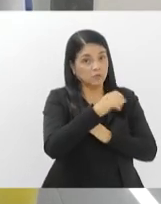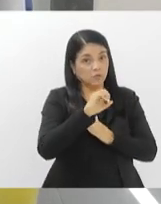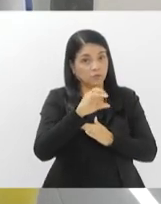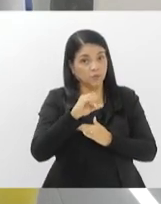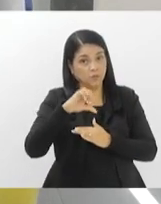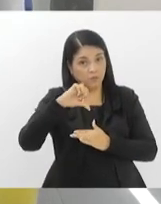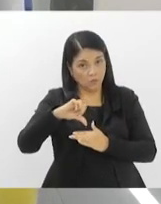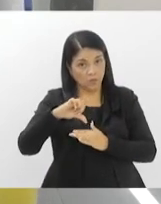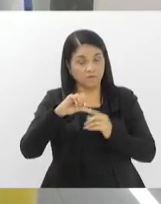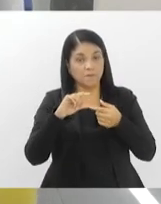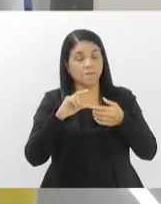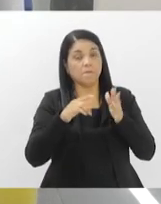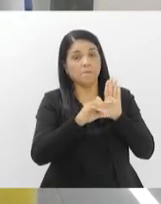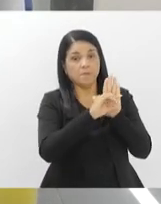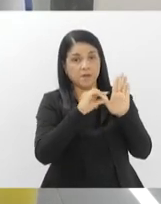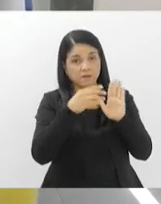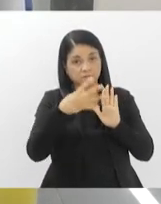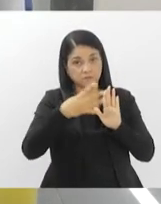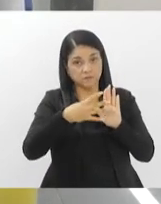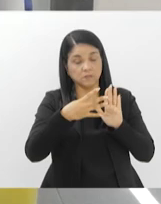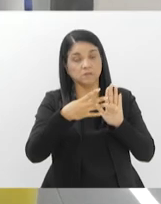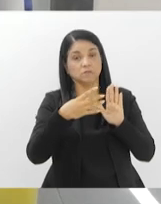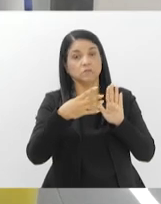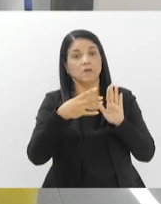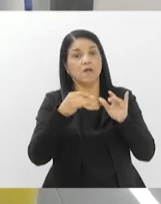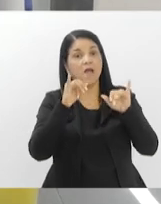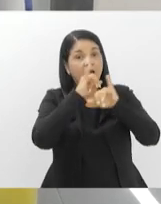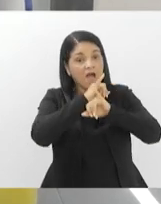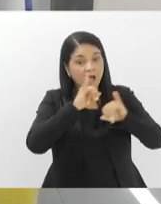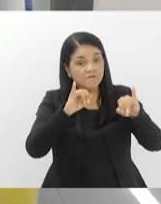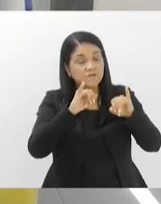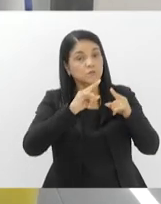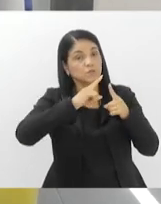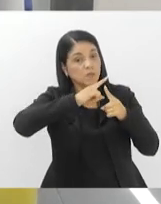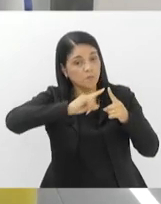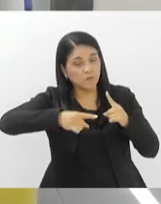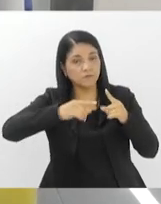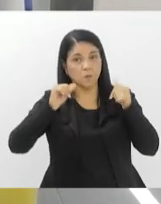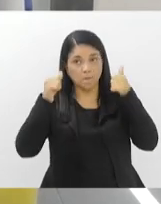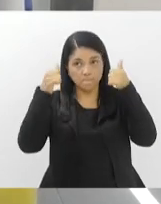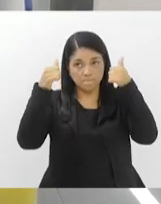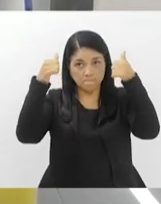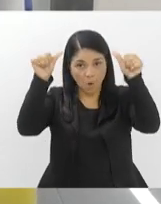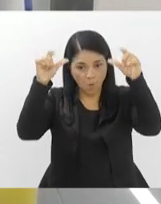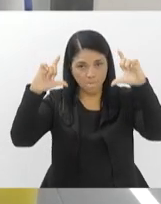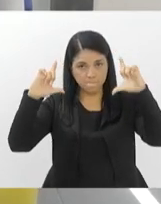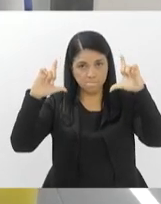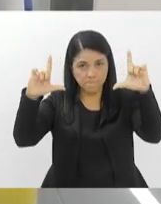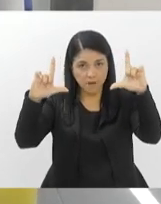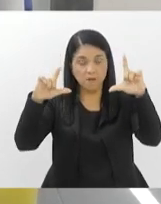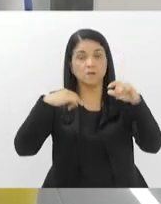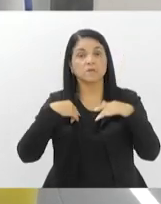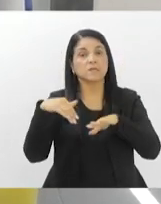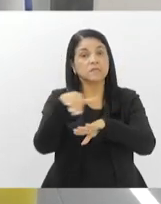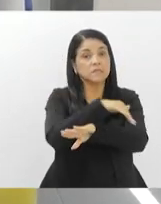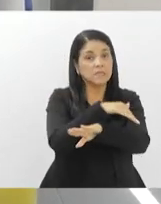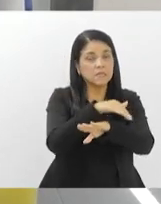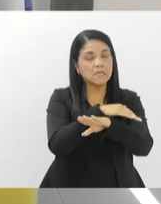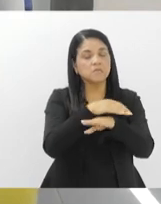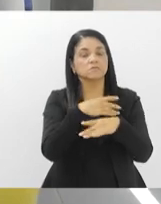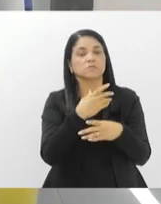parágrafo 3º, dispõe que deverá ser afixado aviso da proibição, com indicação de telefone e endereço dos órgãos